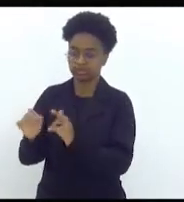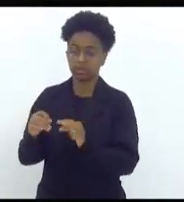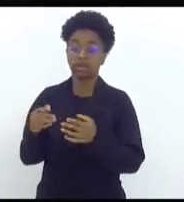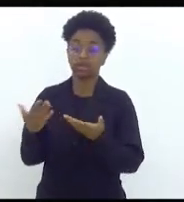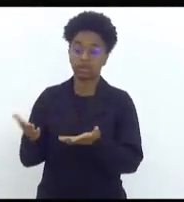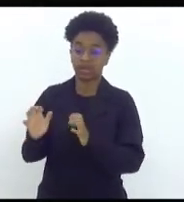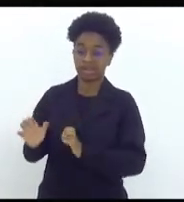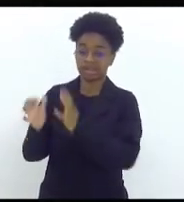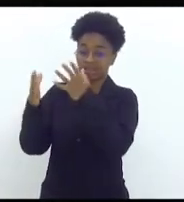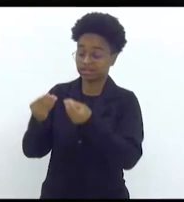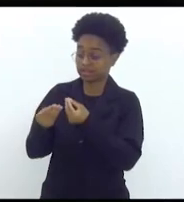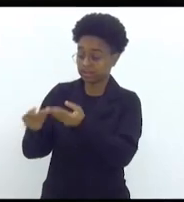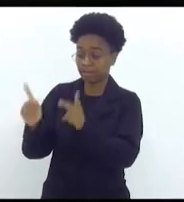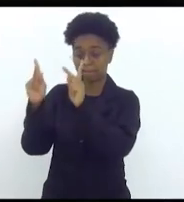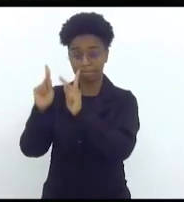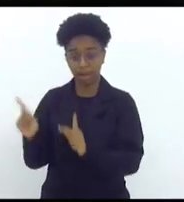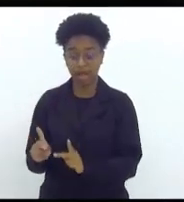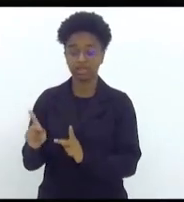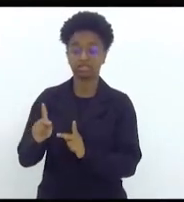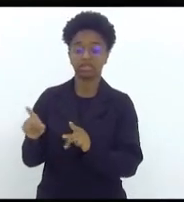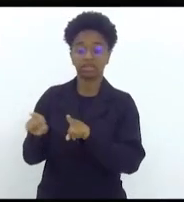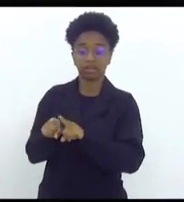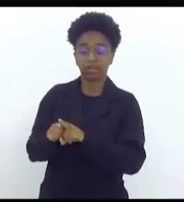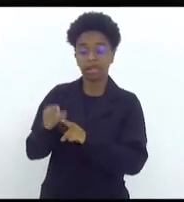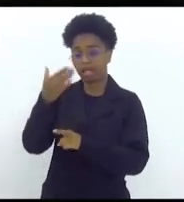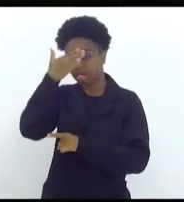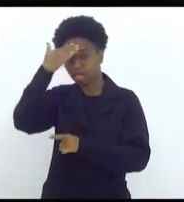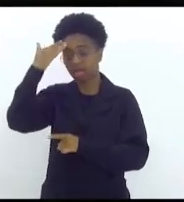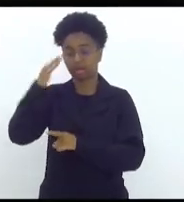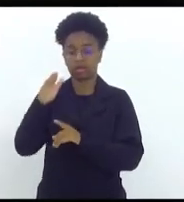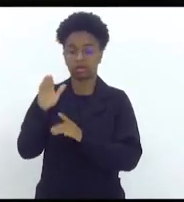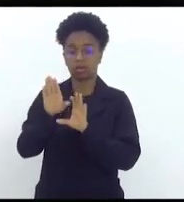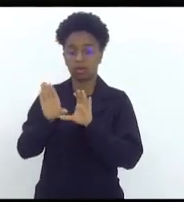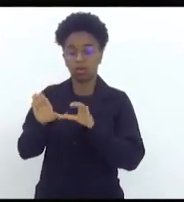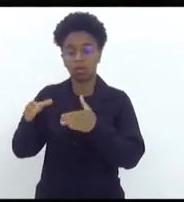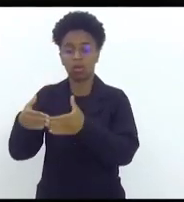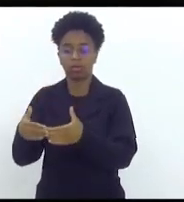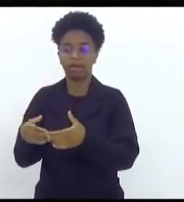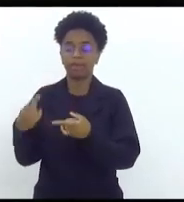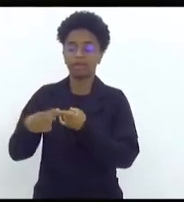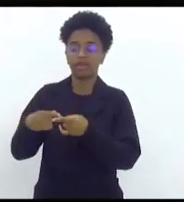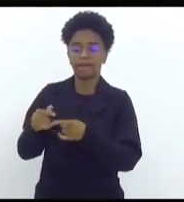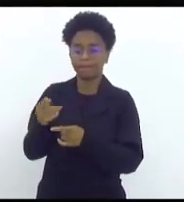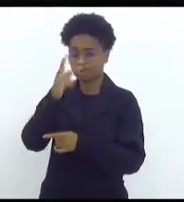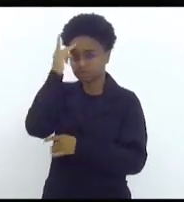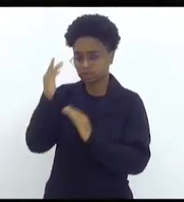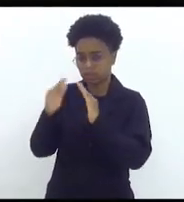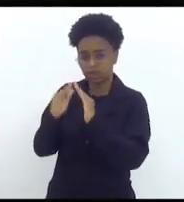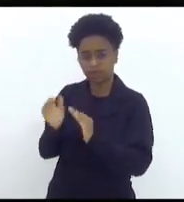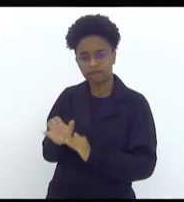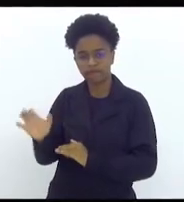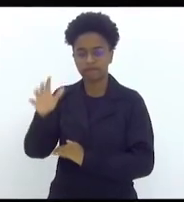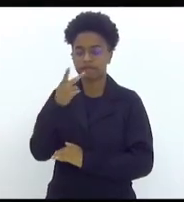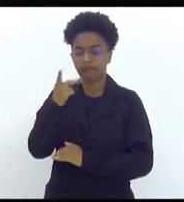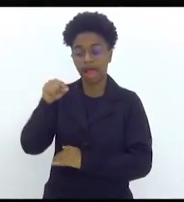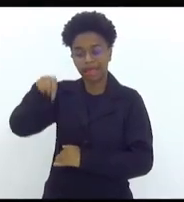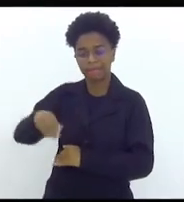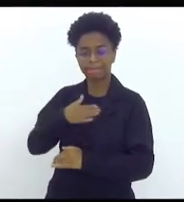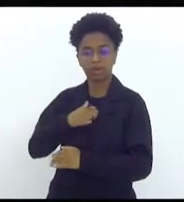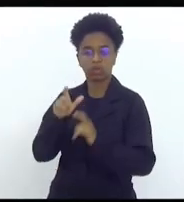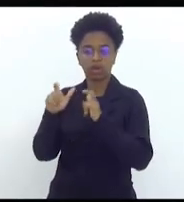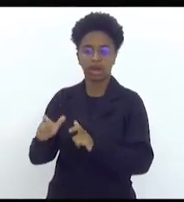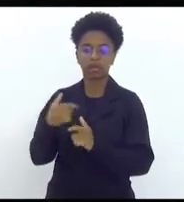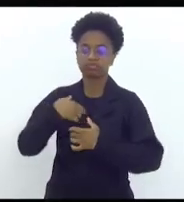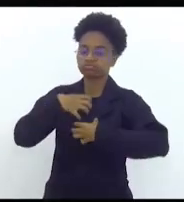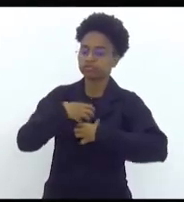paz é o que traz lazer a comunidade é que traz a felicidade que o favelado bate no peito e fala Esse é o meu território é